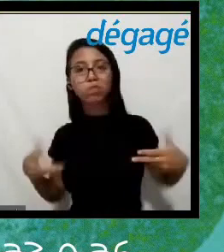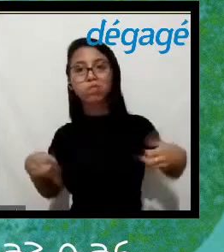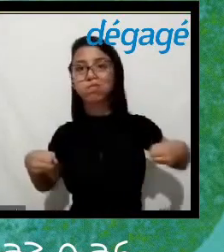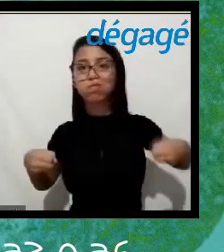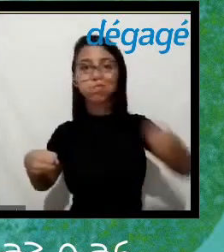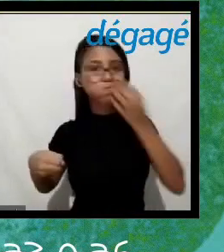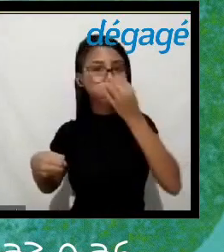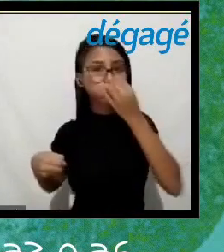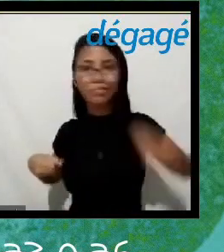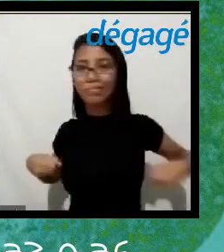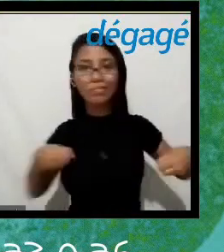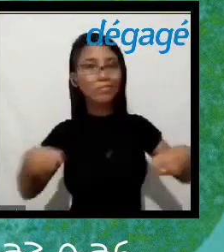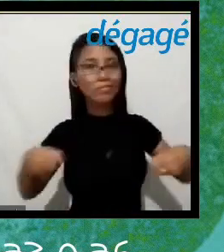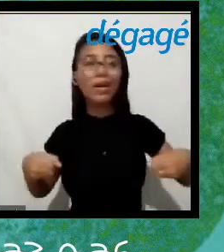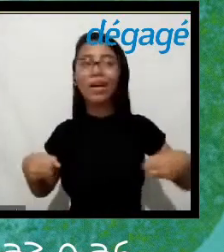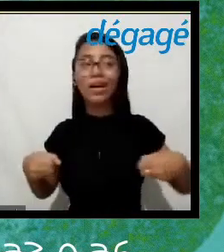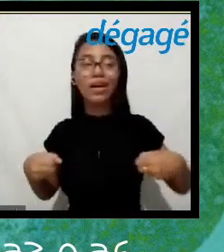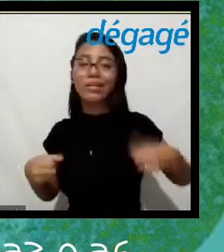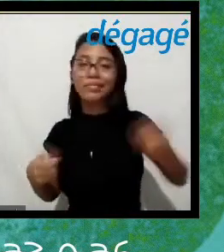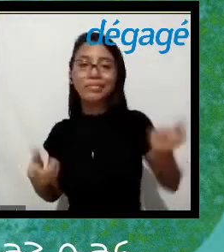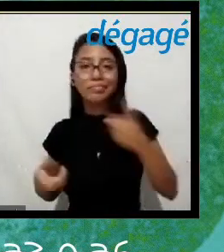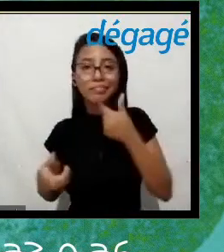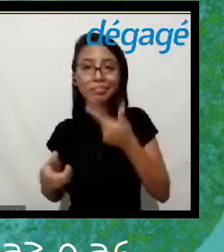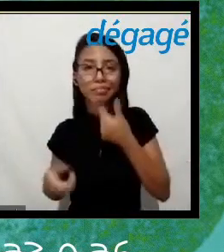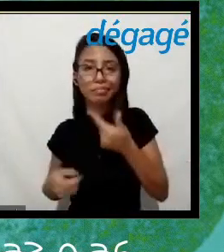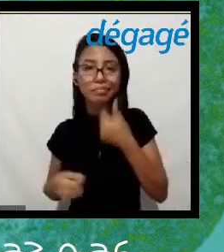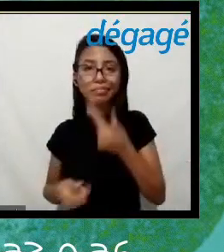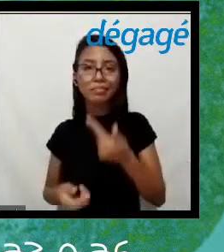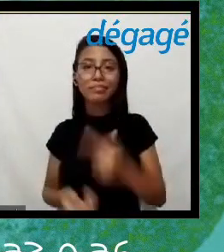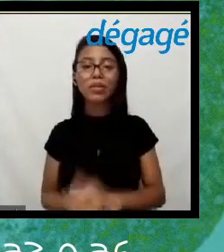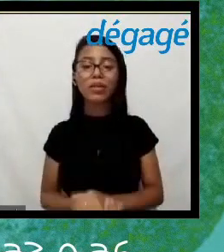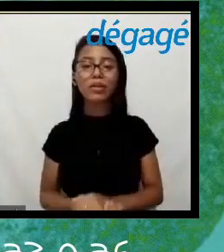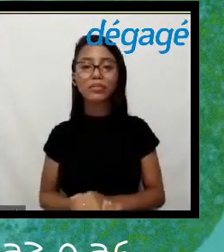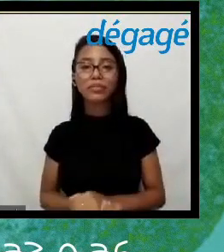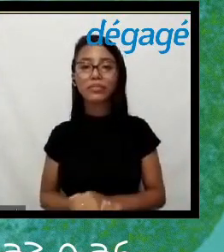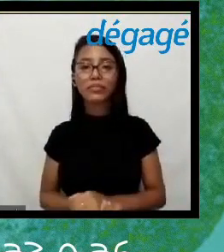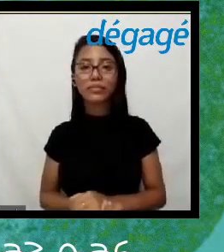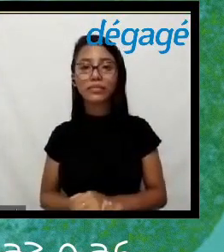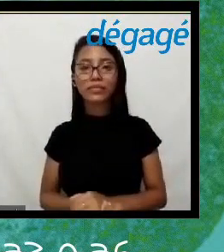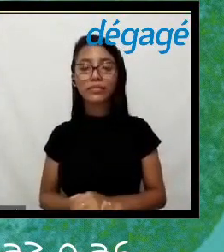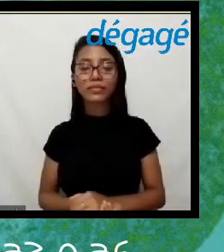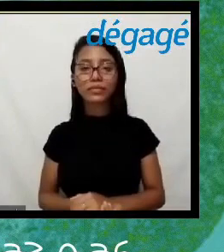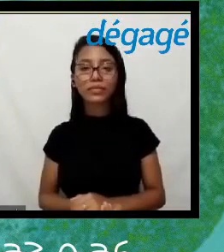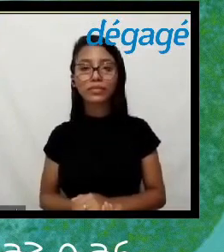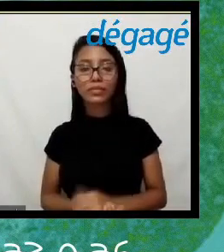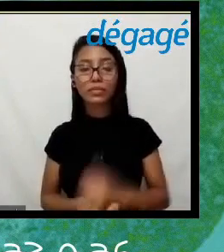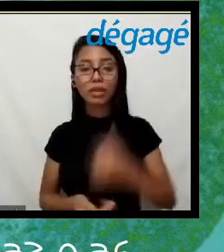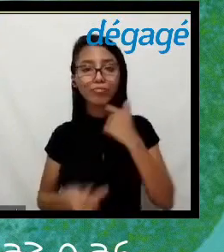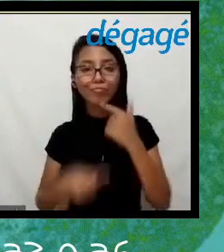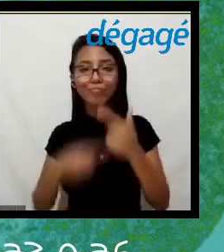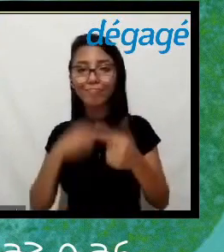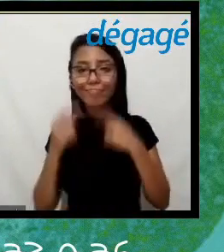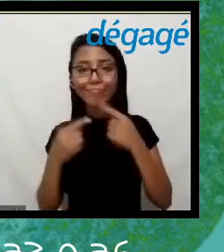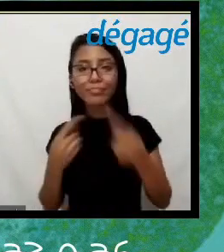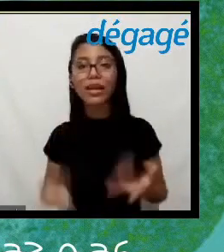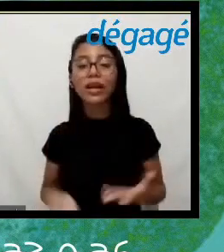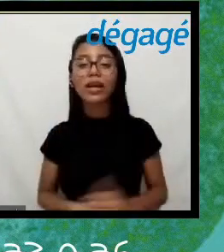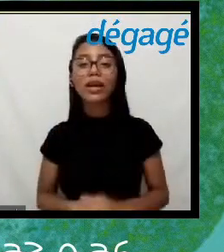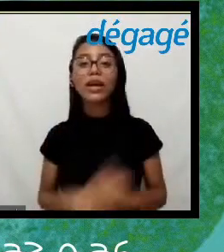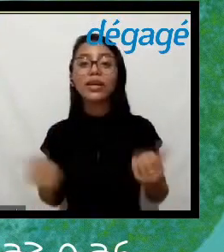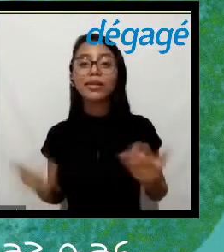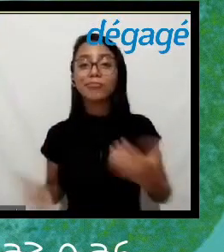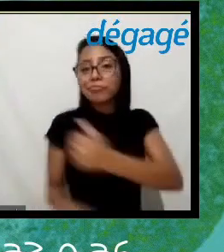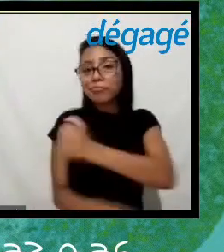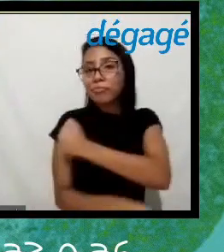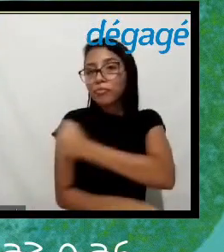acontecia uma mudança no campus nos dias que estávamos realizando as oficinas. Os alunos e funcionários da Unirio, em um